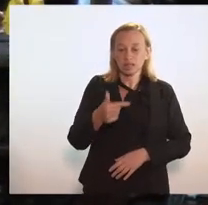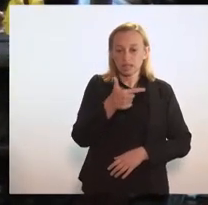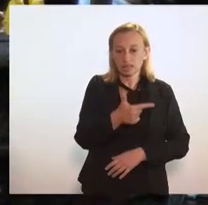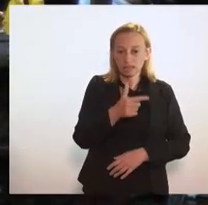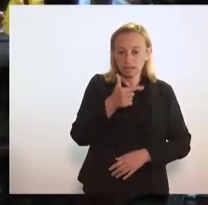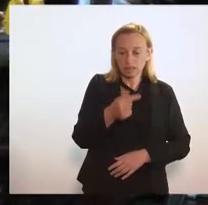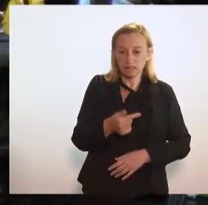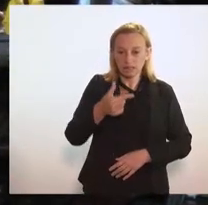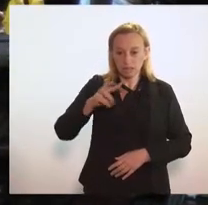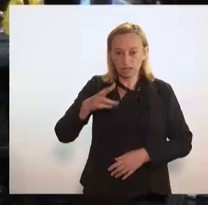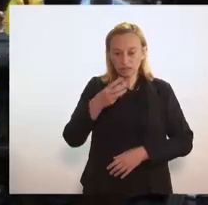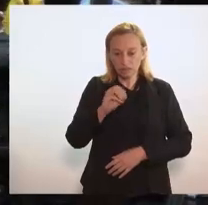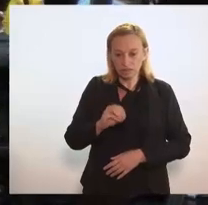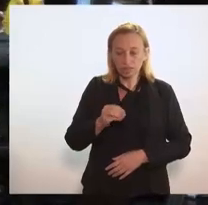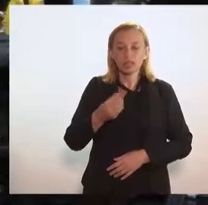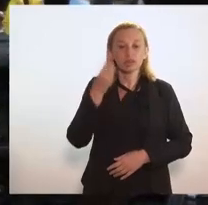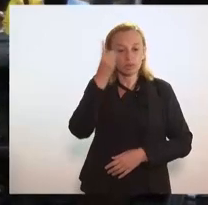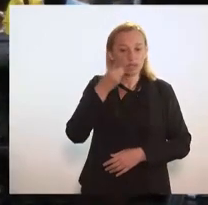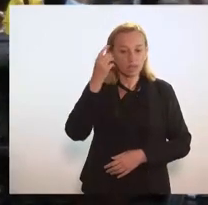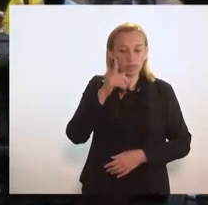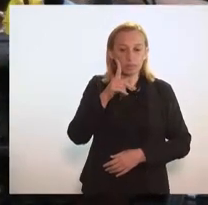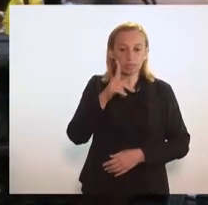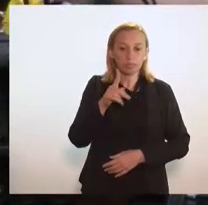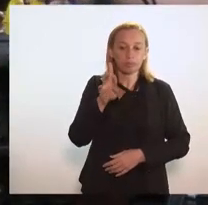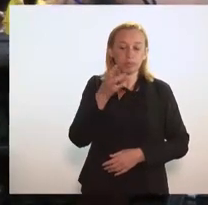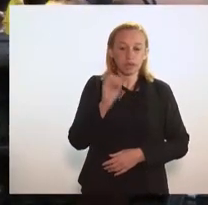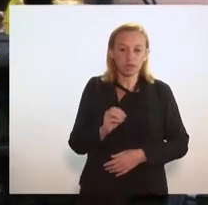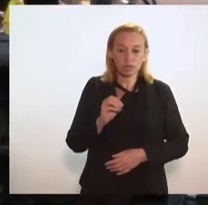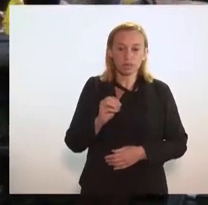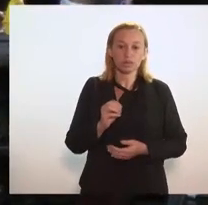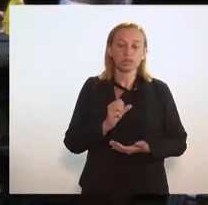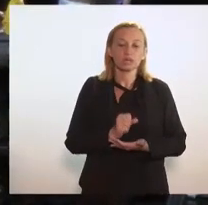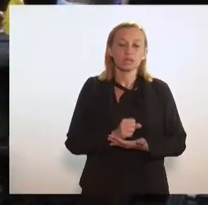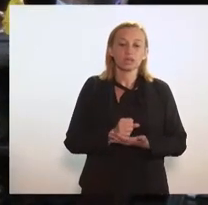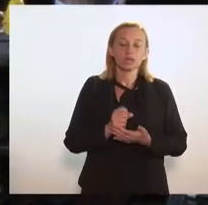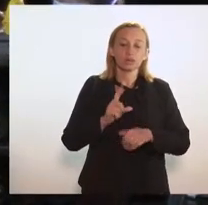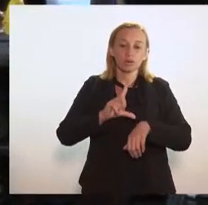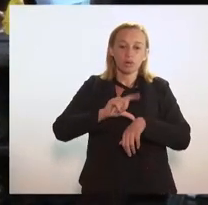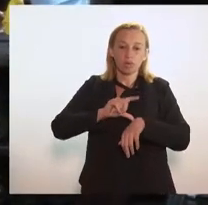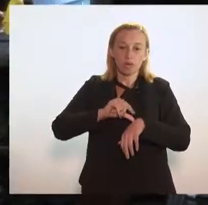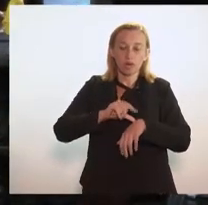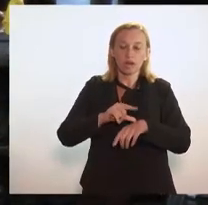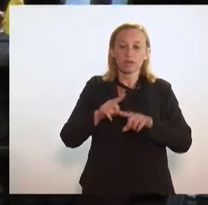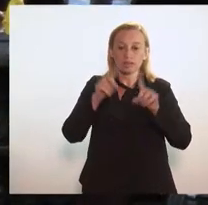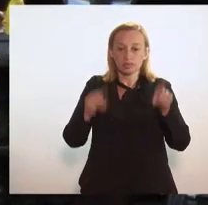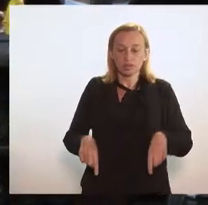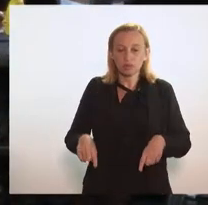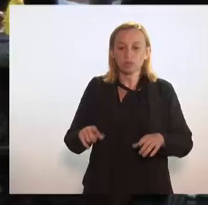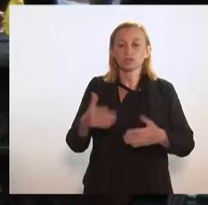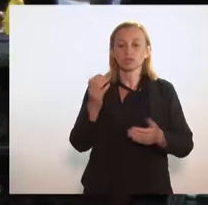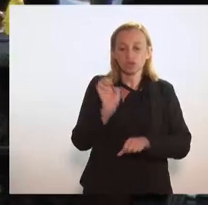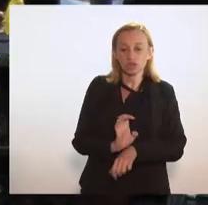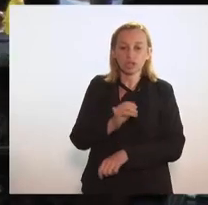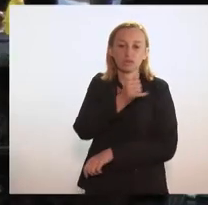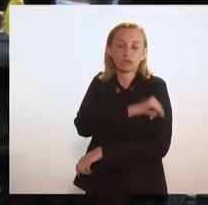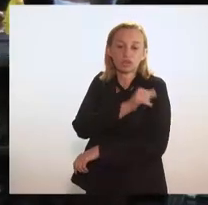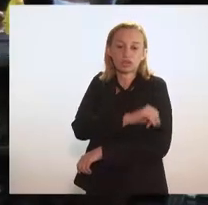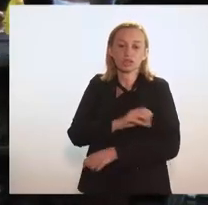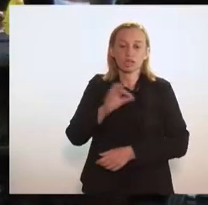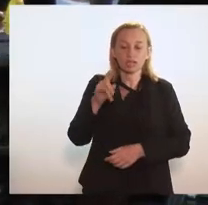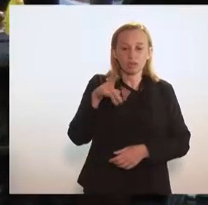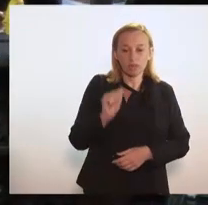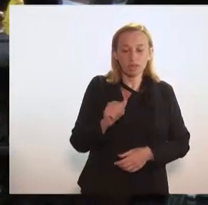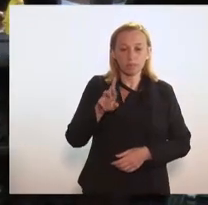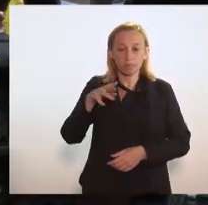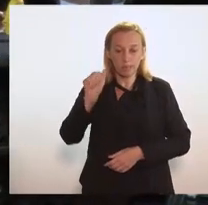20 de autoria do deputado Pedro Ricardo dispõe sobre a alteração das cargas horárias dos Servidores demitidos estado de Janeiro da categoria médico